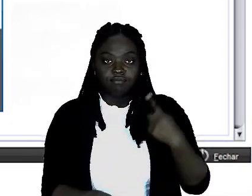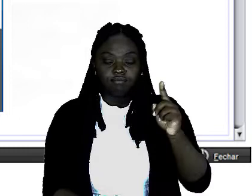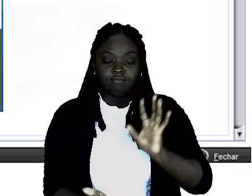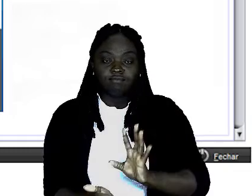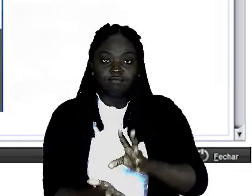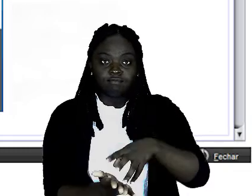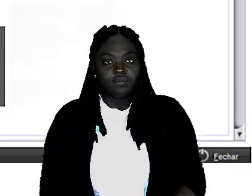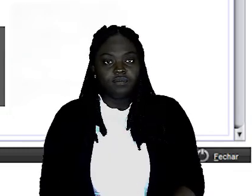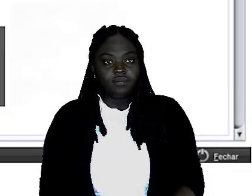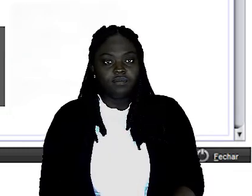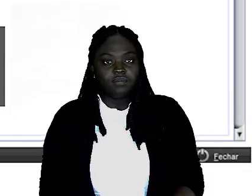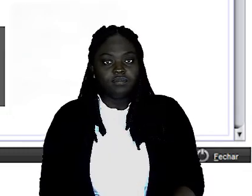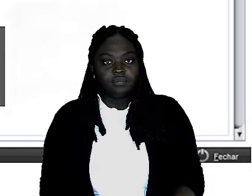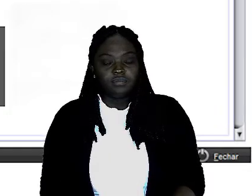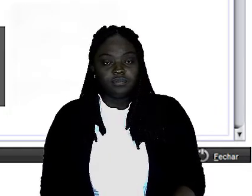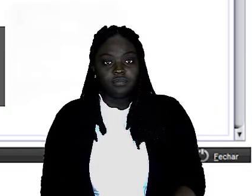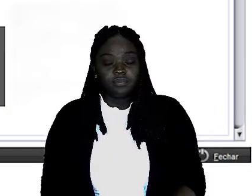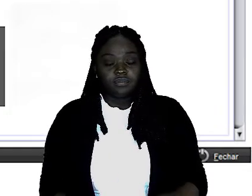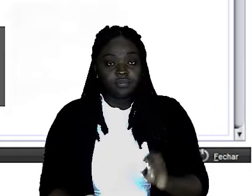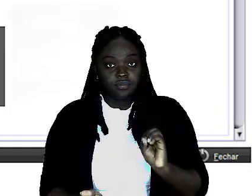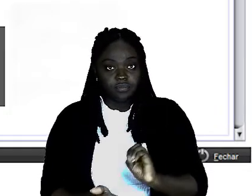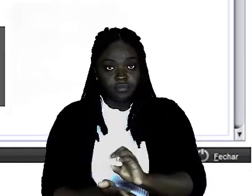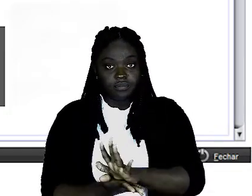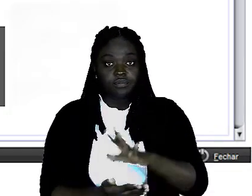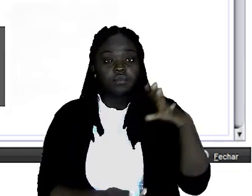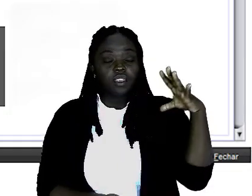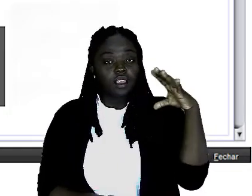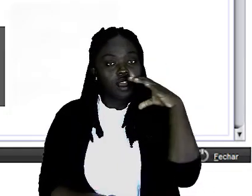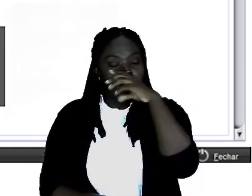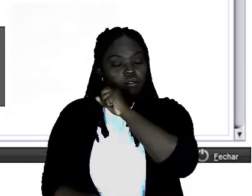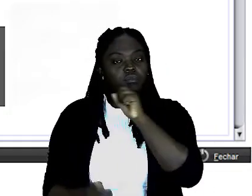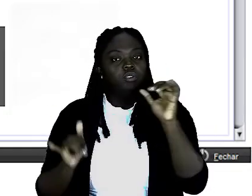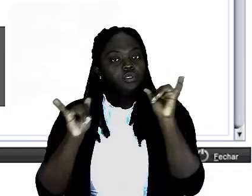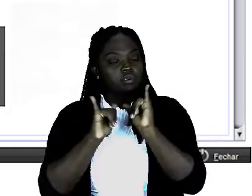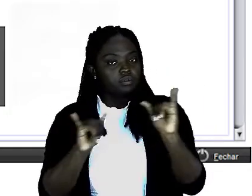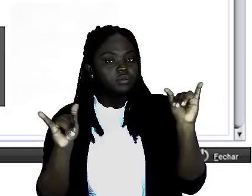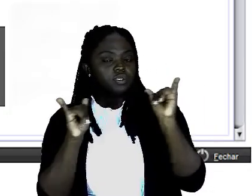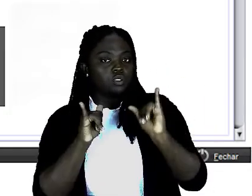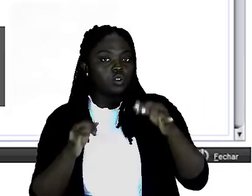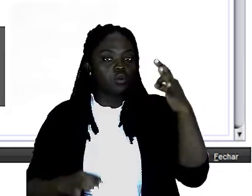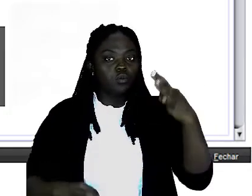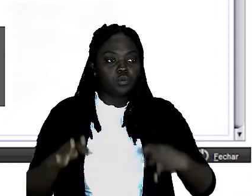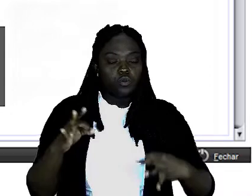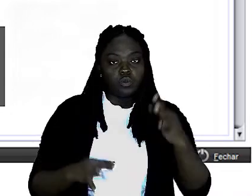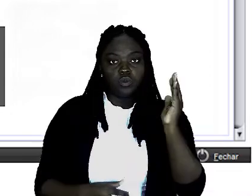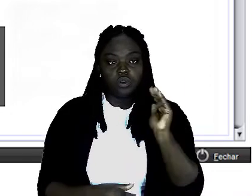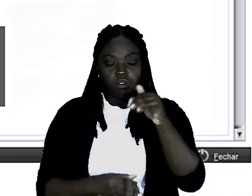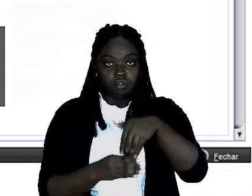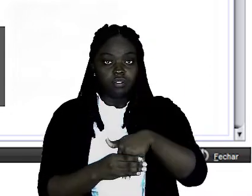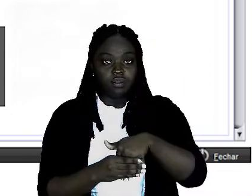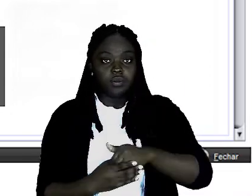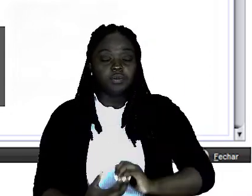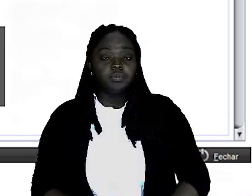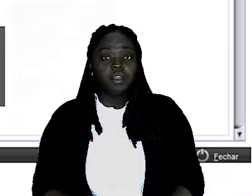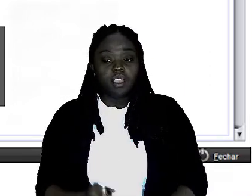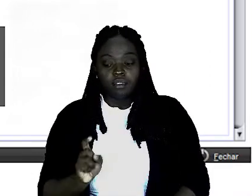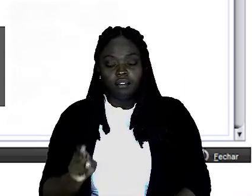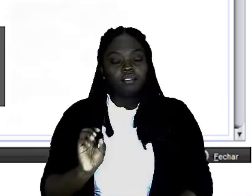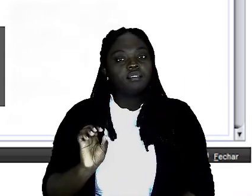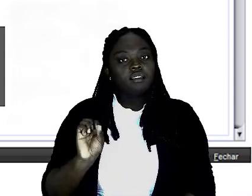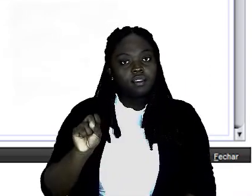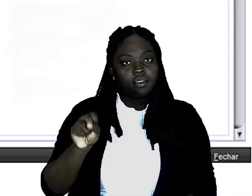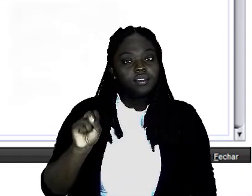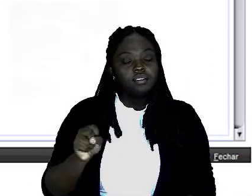de segurança. Para enviar imediatamente as informações para a Justiça Eleitoral, clique em